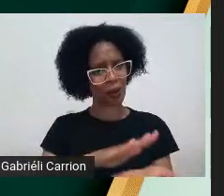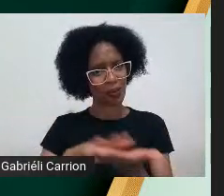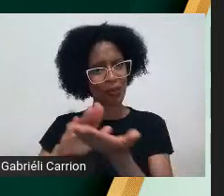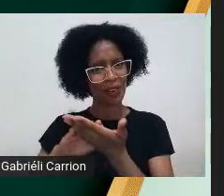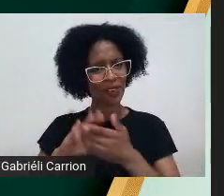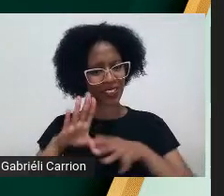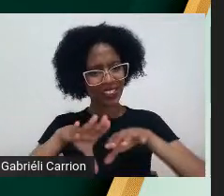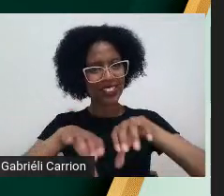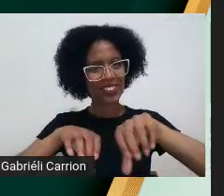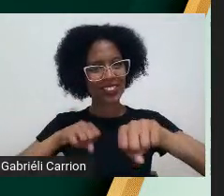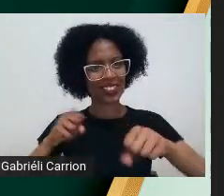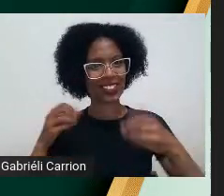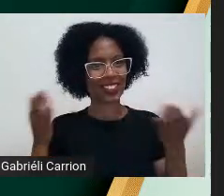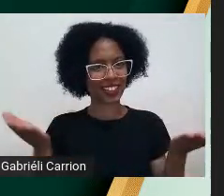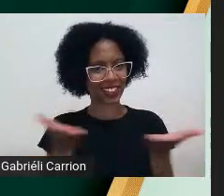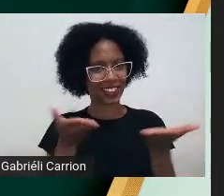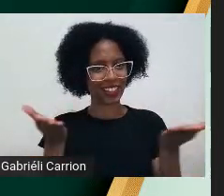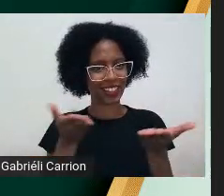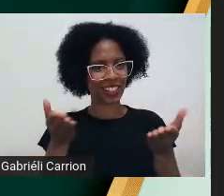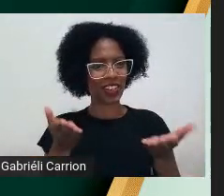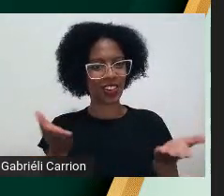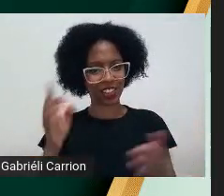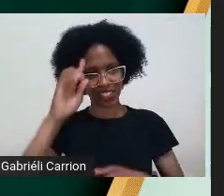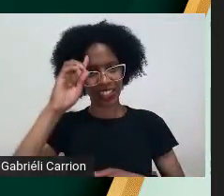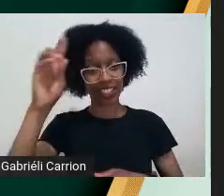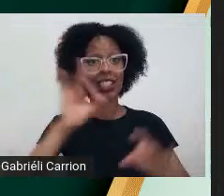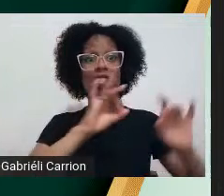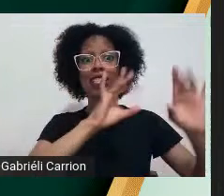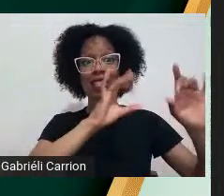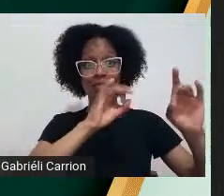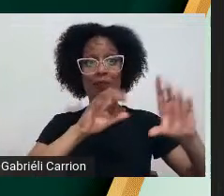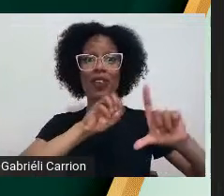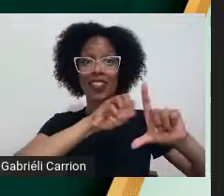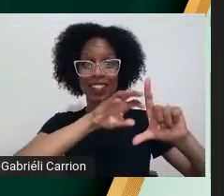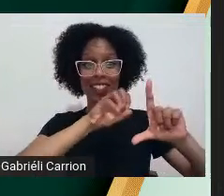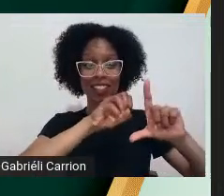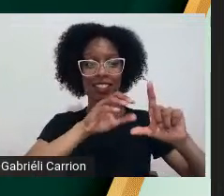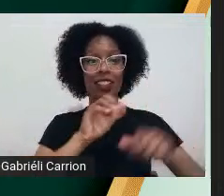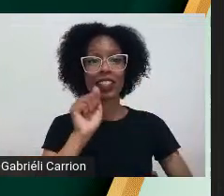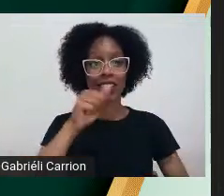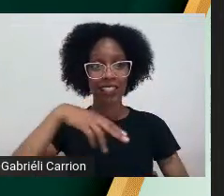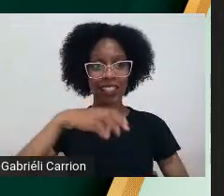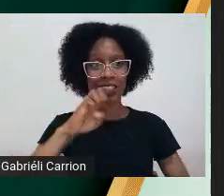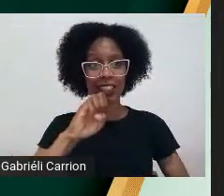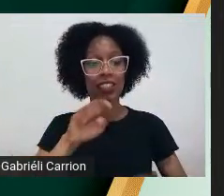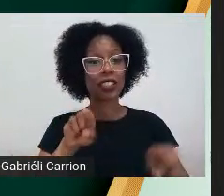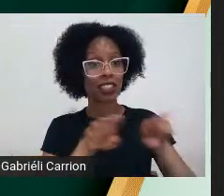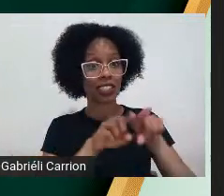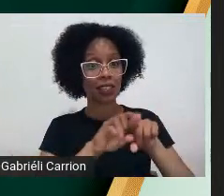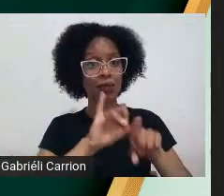formandos por essa data, e em especial às minhas licenciandas, Anne e Jennifer, parabéns, sucesso.